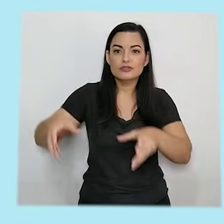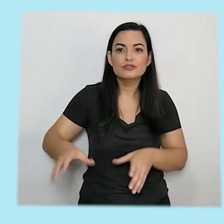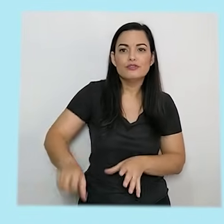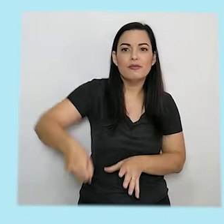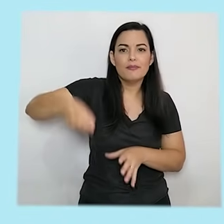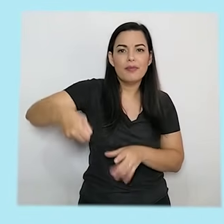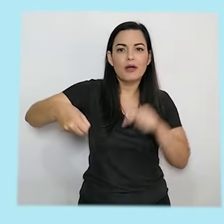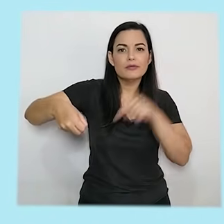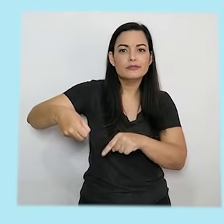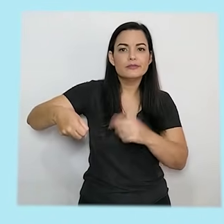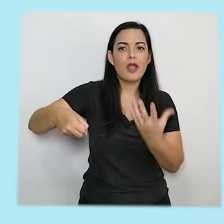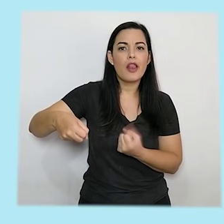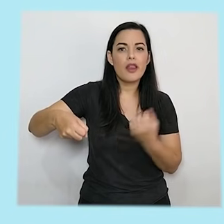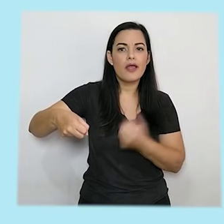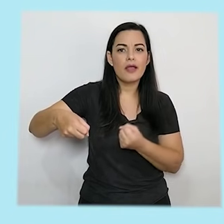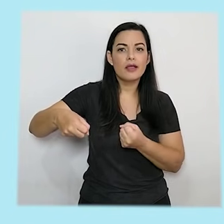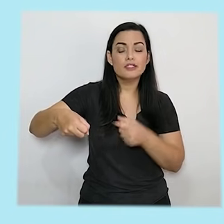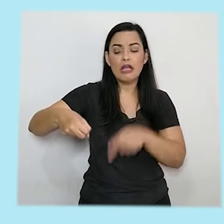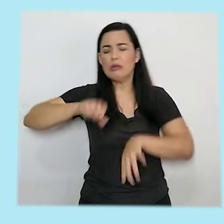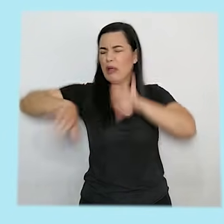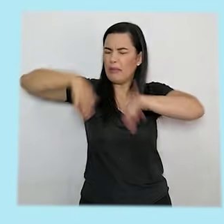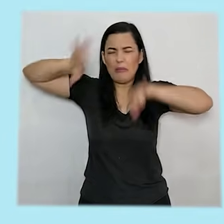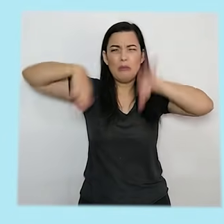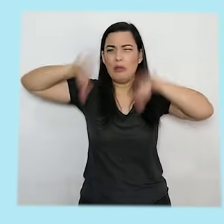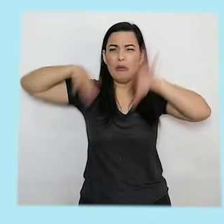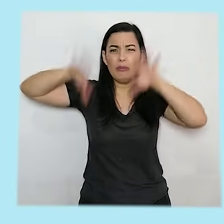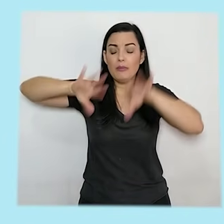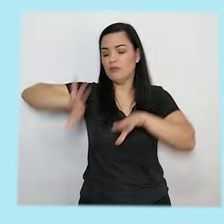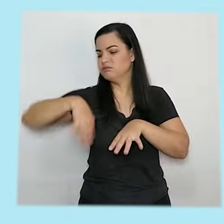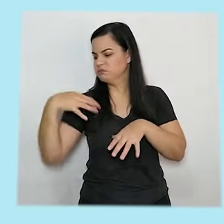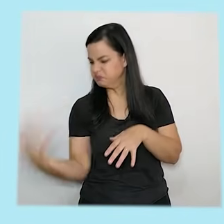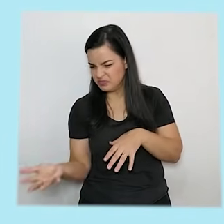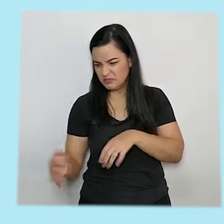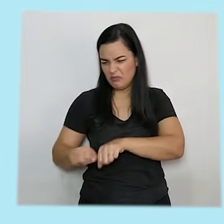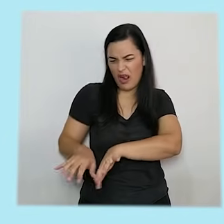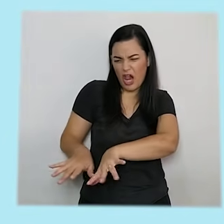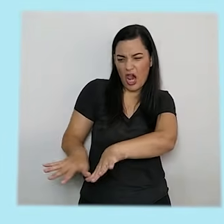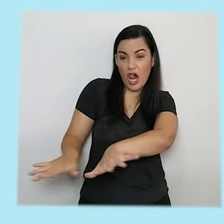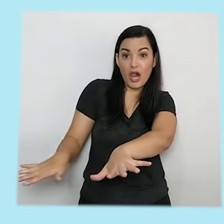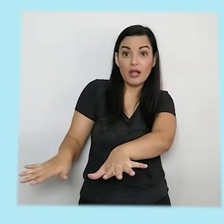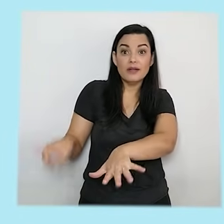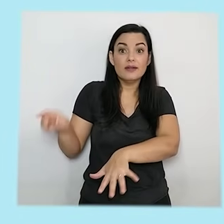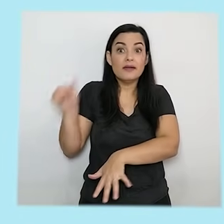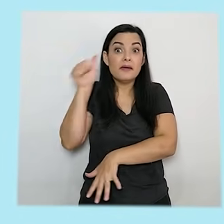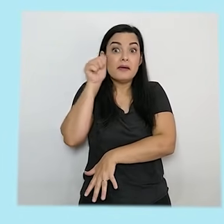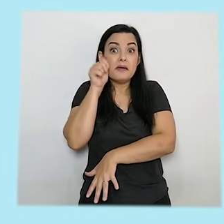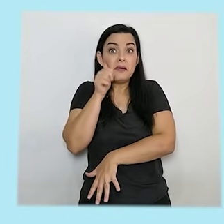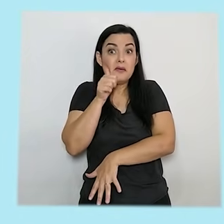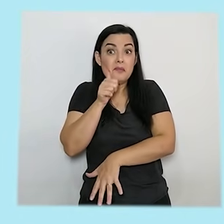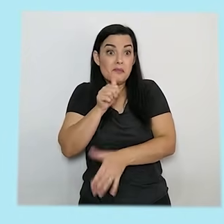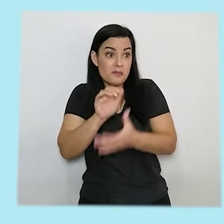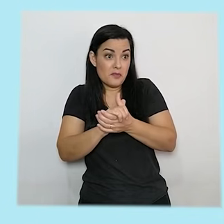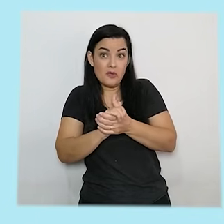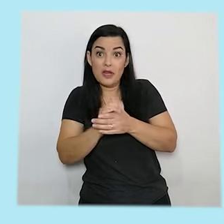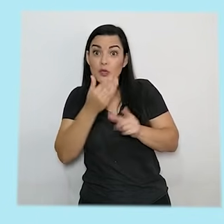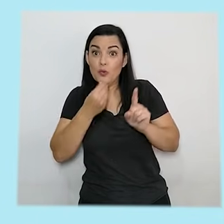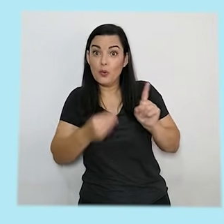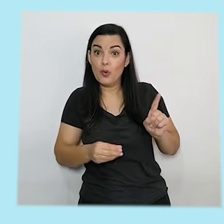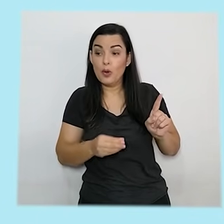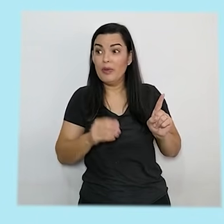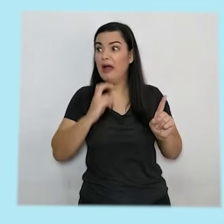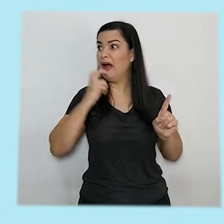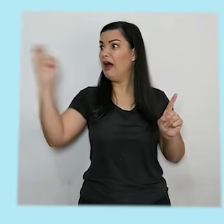e, esperneando para sair, derrubou tudo. A mulher do camponês começou a gritar e o